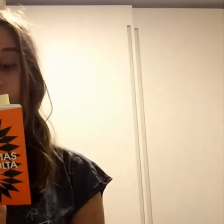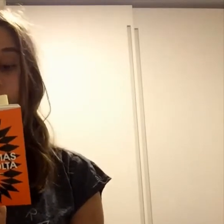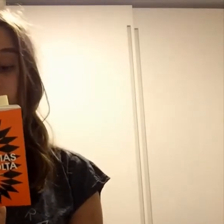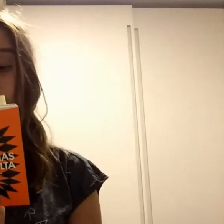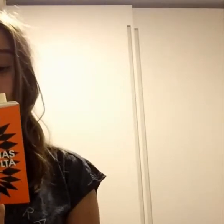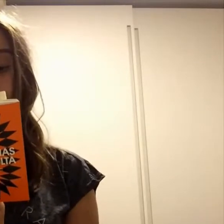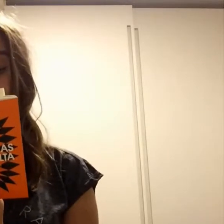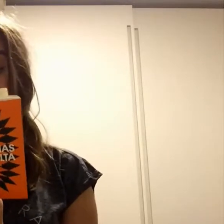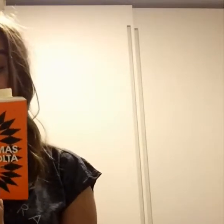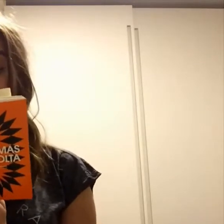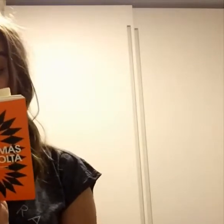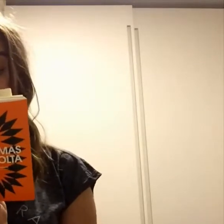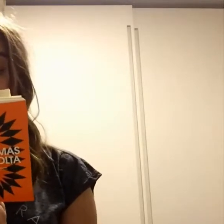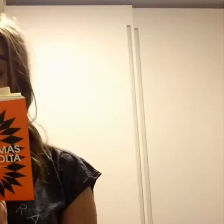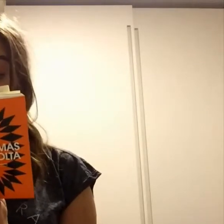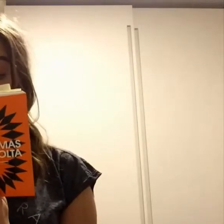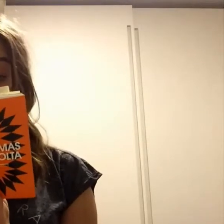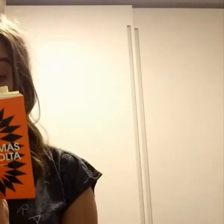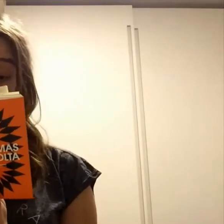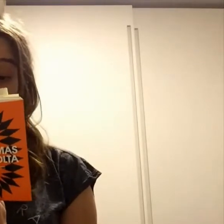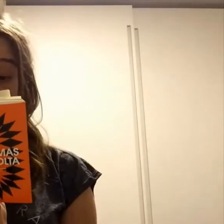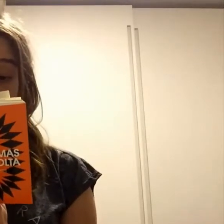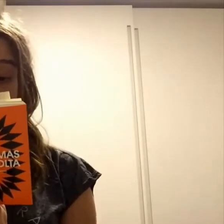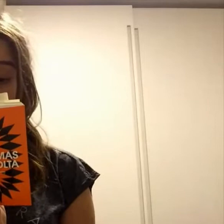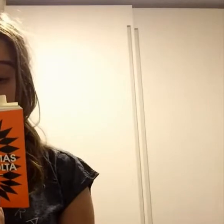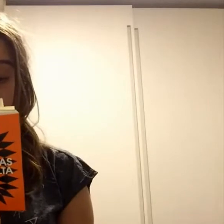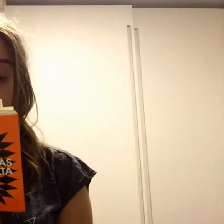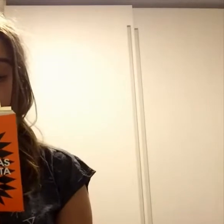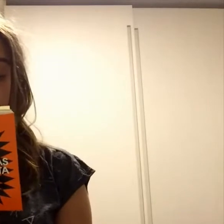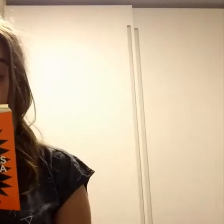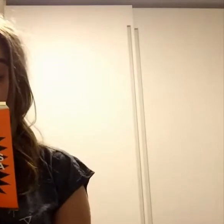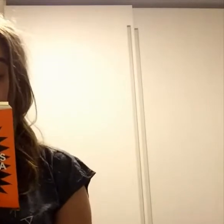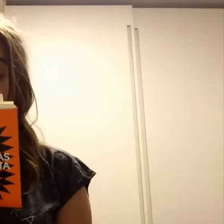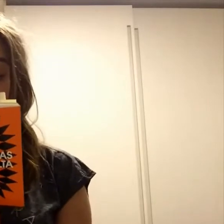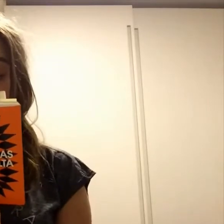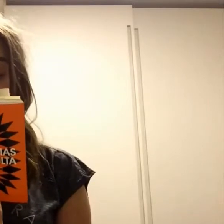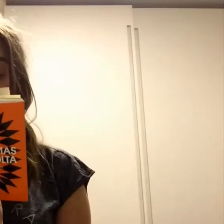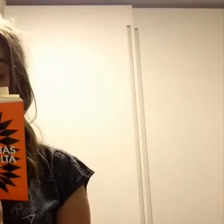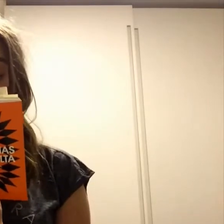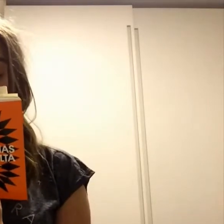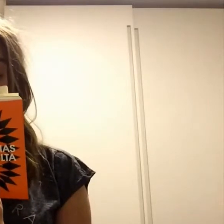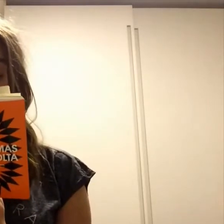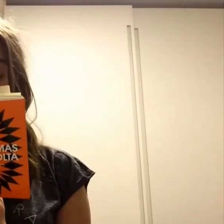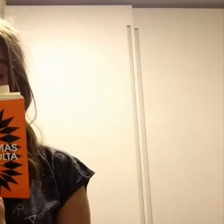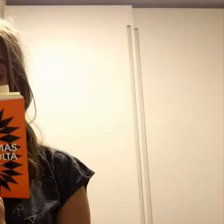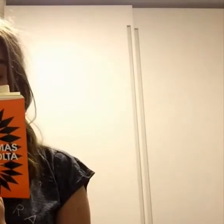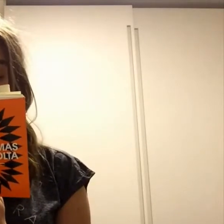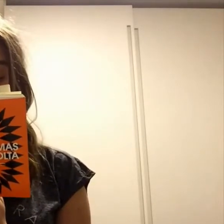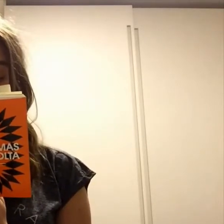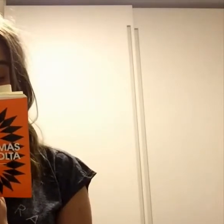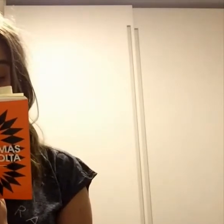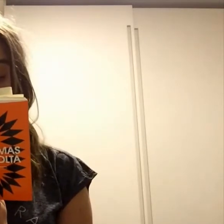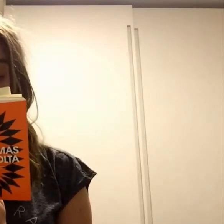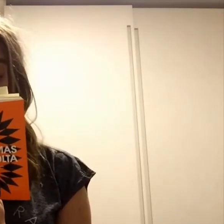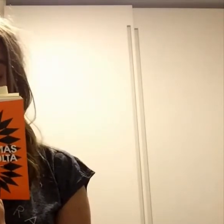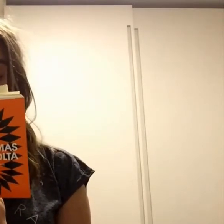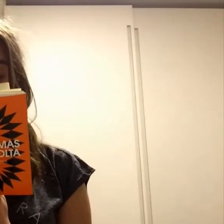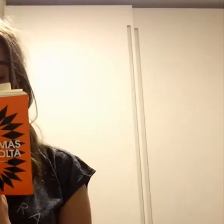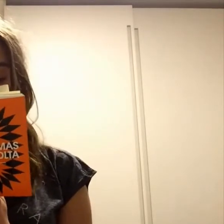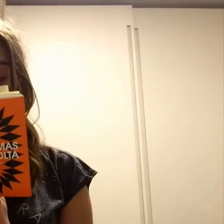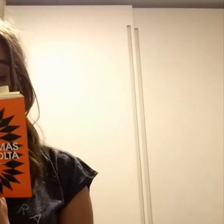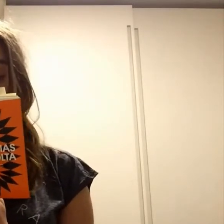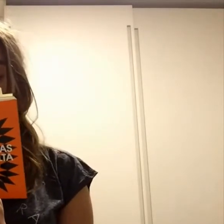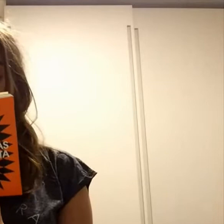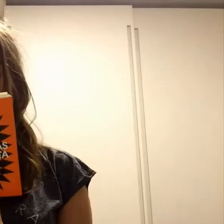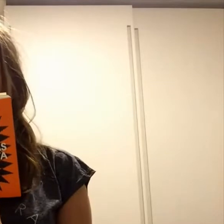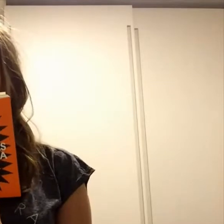resistência do ar, no bala vertical. A queda é o seu triunfo. Olhe para a pluma azul e imediatamente sei que o ritmo